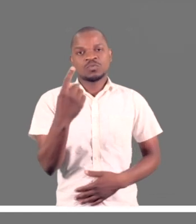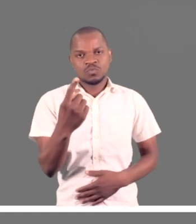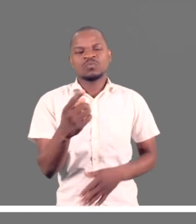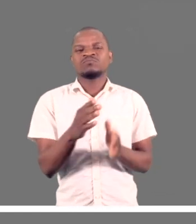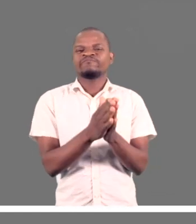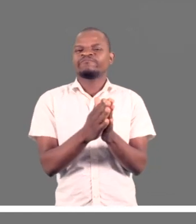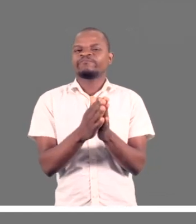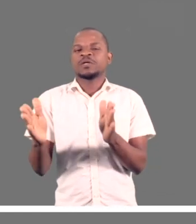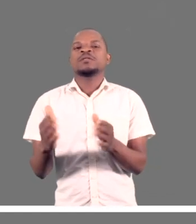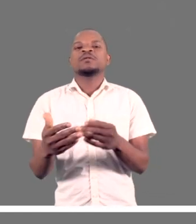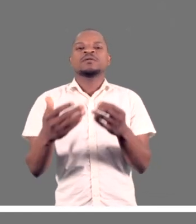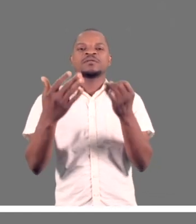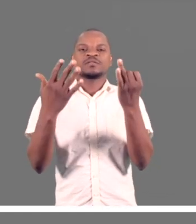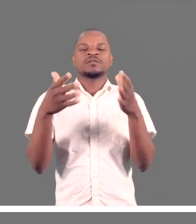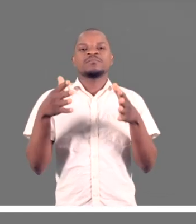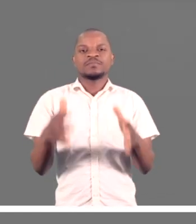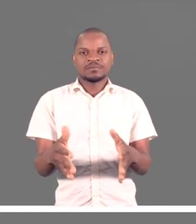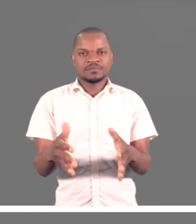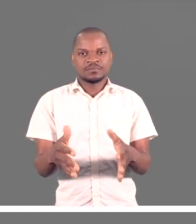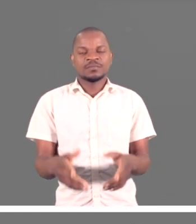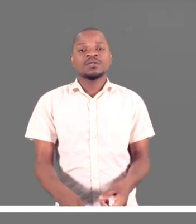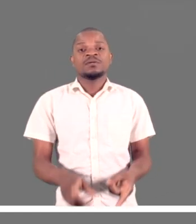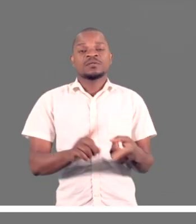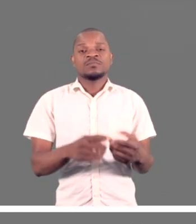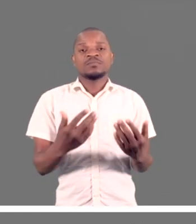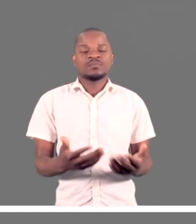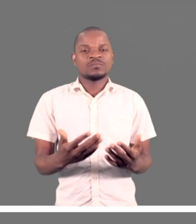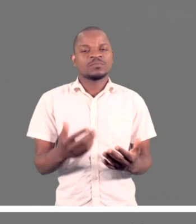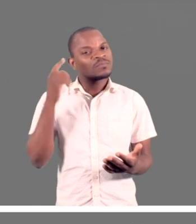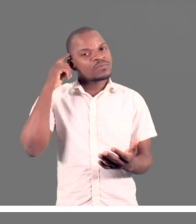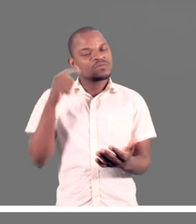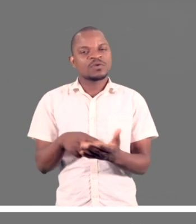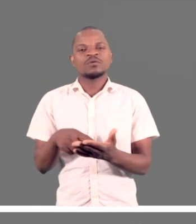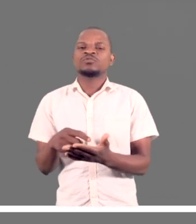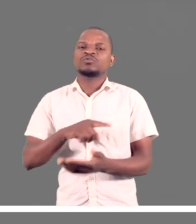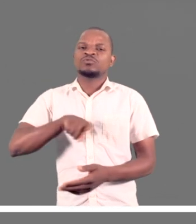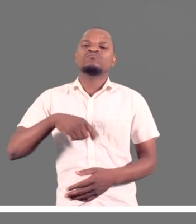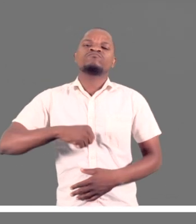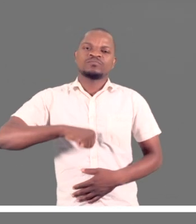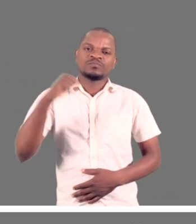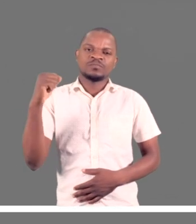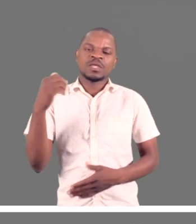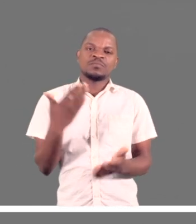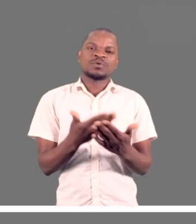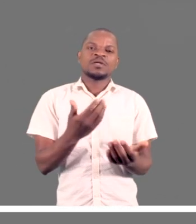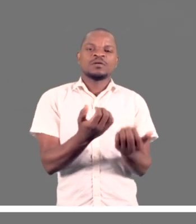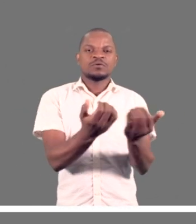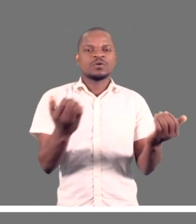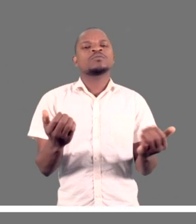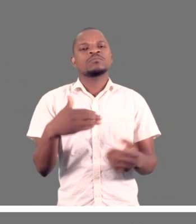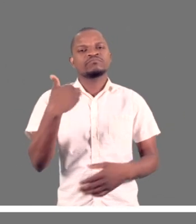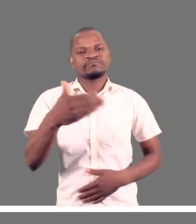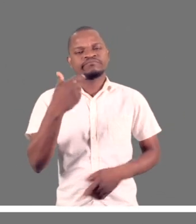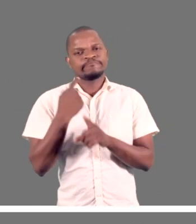e da primeira, segunda, até a sétima classe. Então, neste momento, temos observado um ganho, dado que as